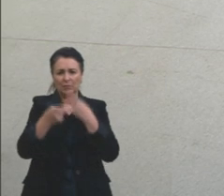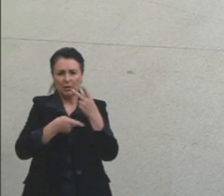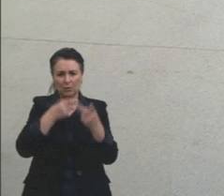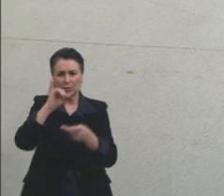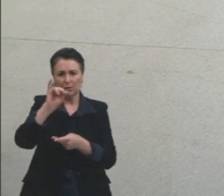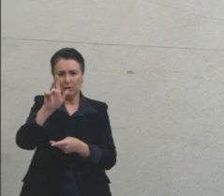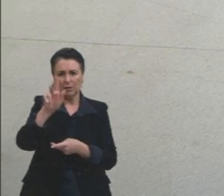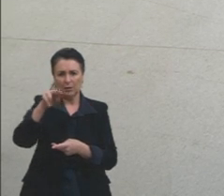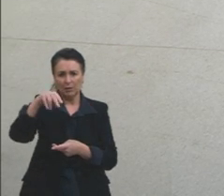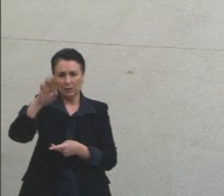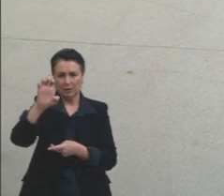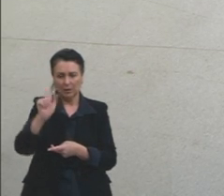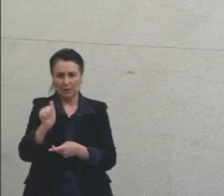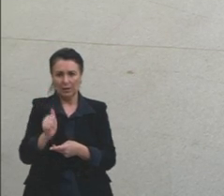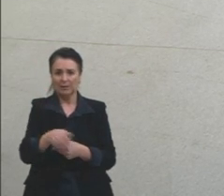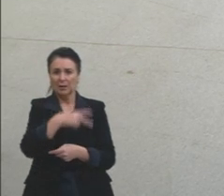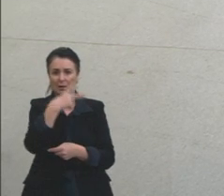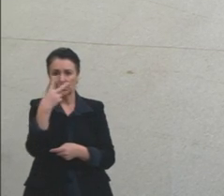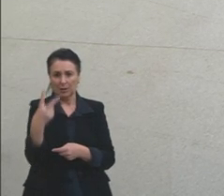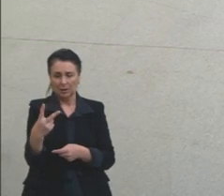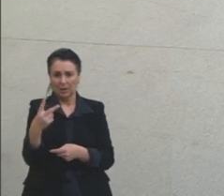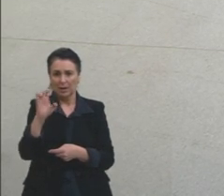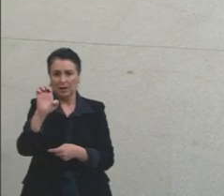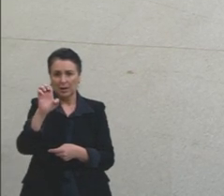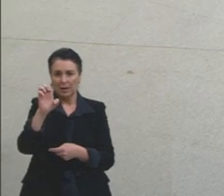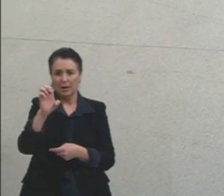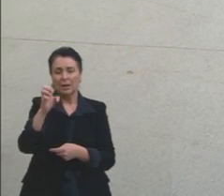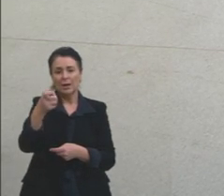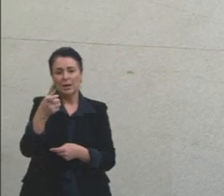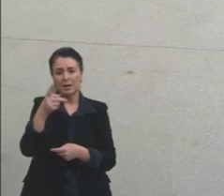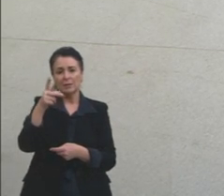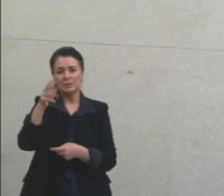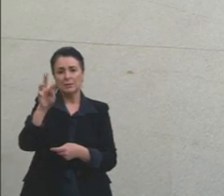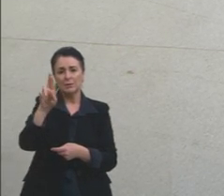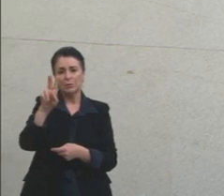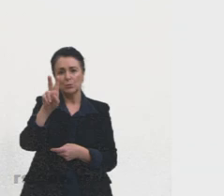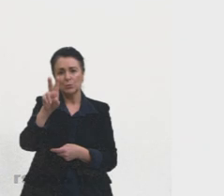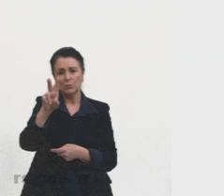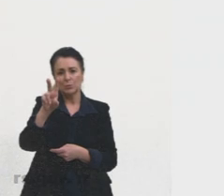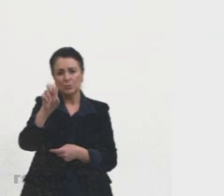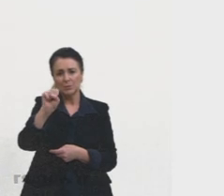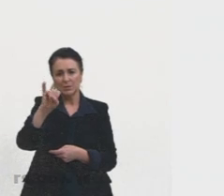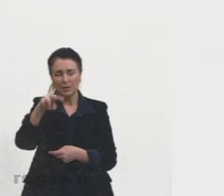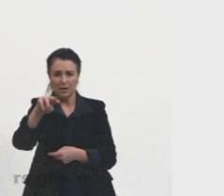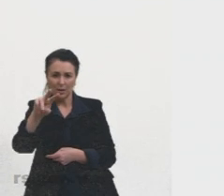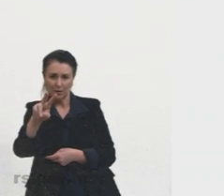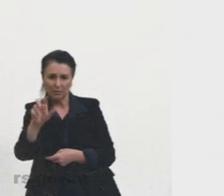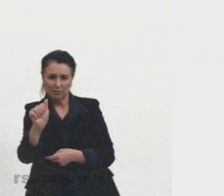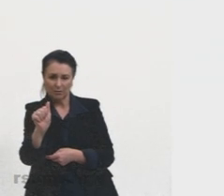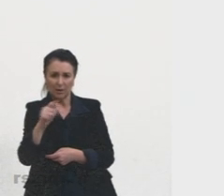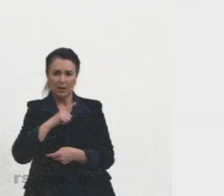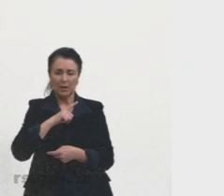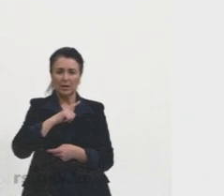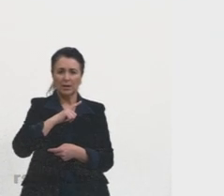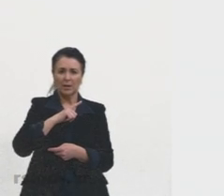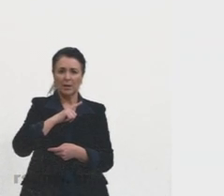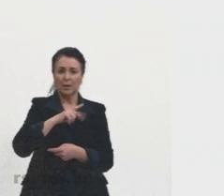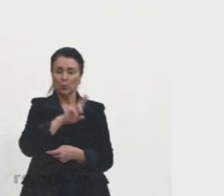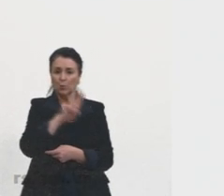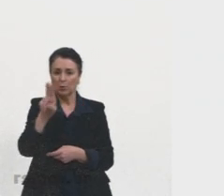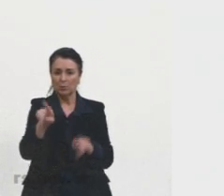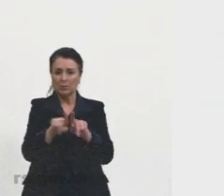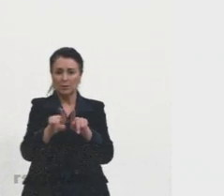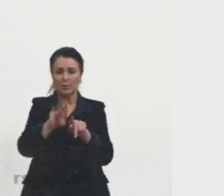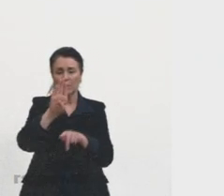aí que nela tem duas divisões a exclusiva EA inclusivo tá exclusiva que seria o Basalto